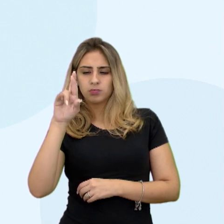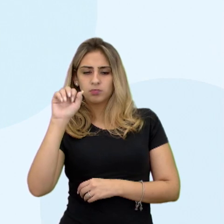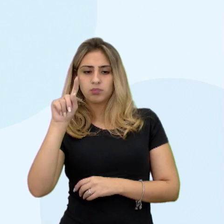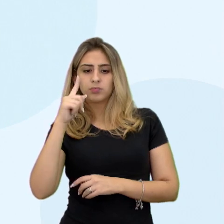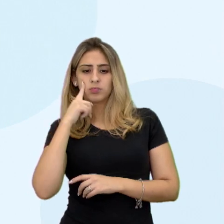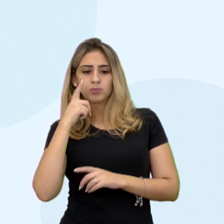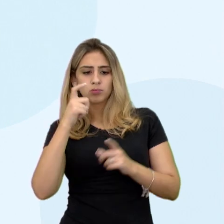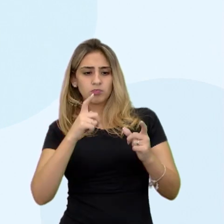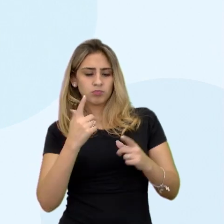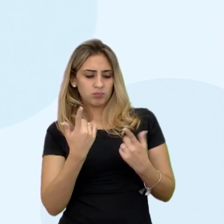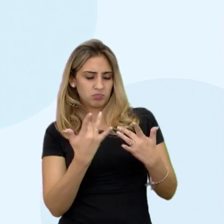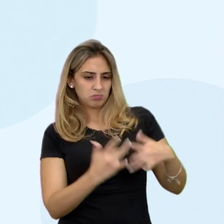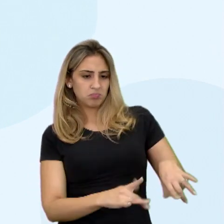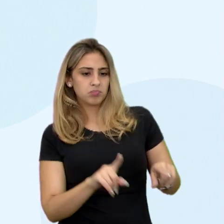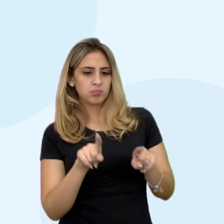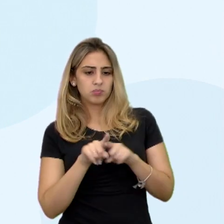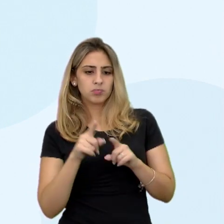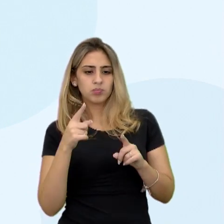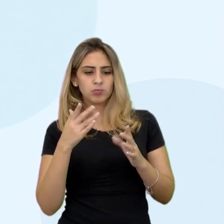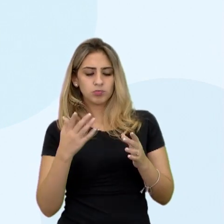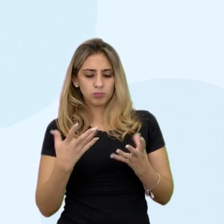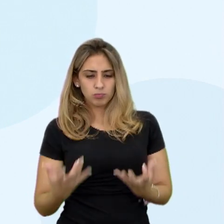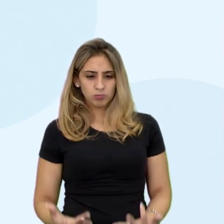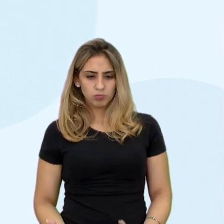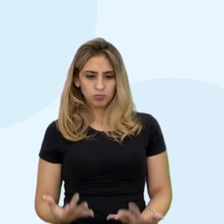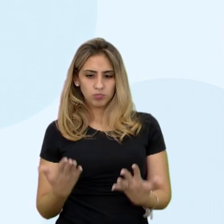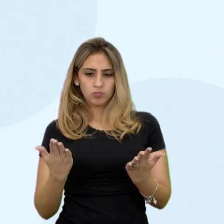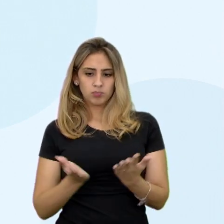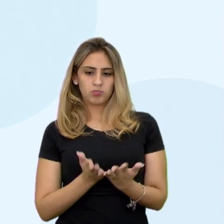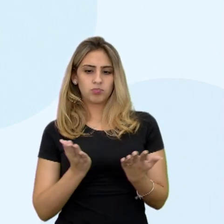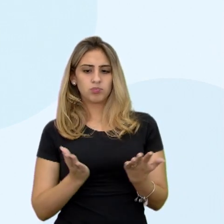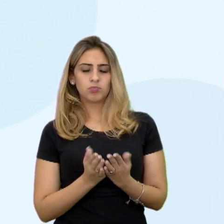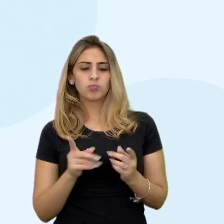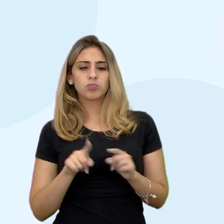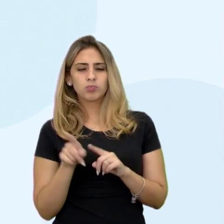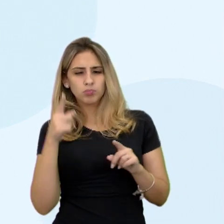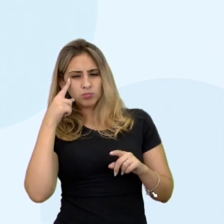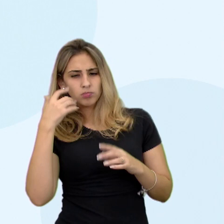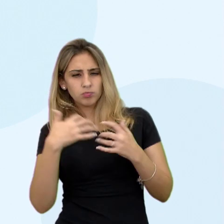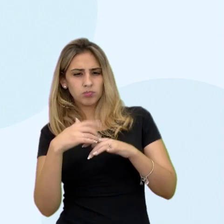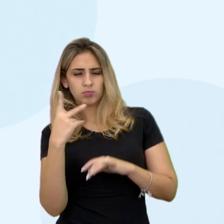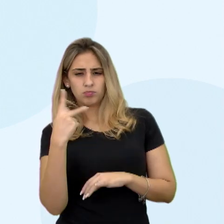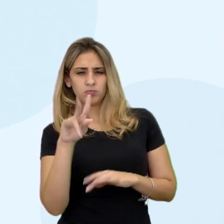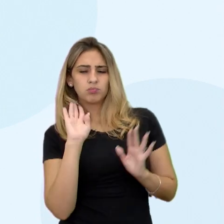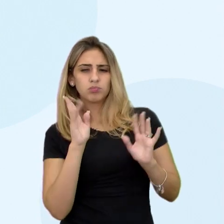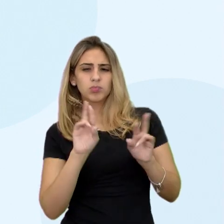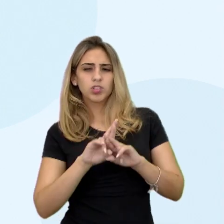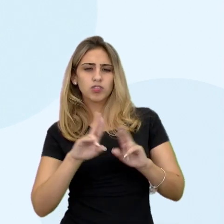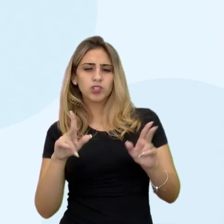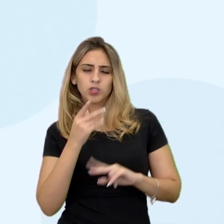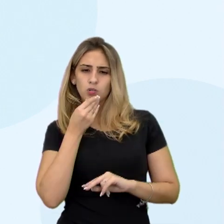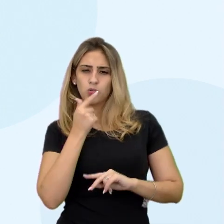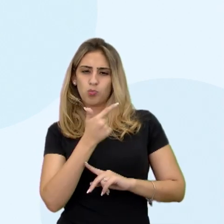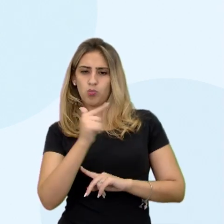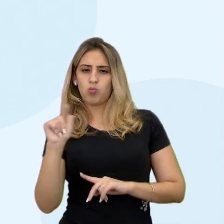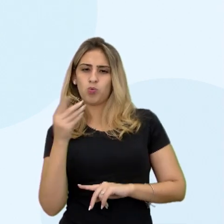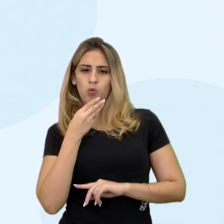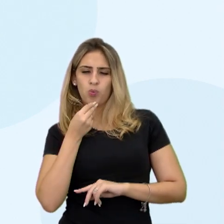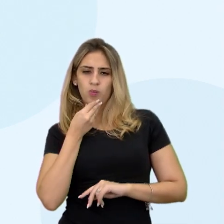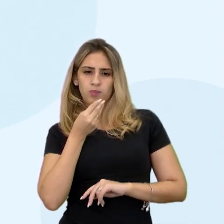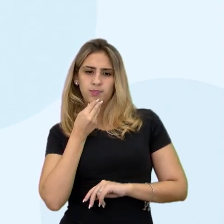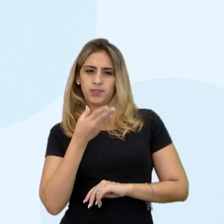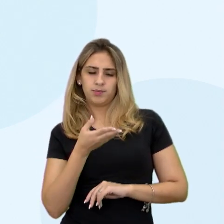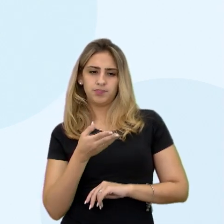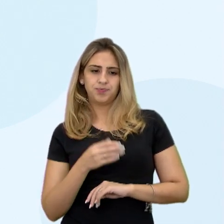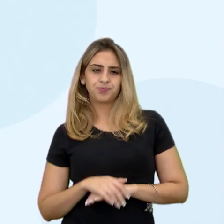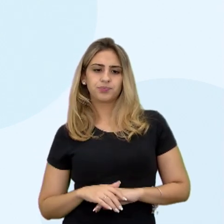deserto, um solo pobre e etc. Vocês veem que o pensamento dele já é o oposto do pensamento do outro